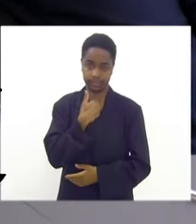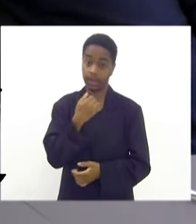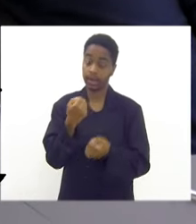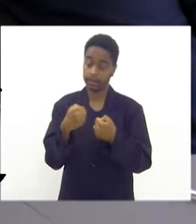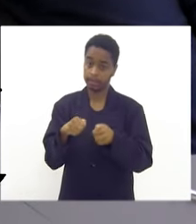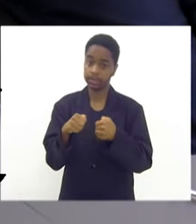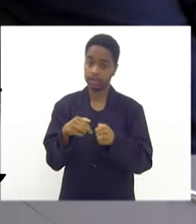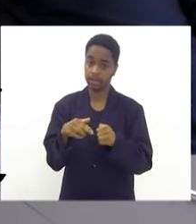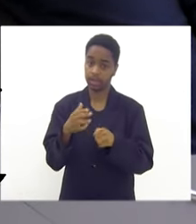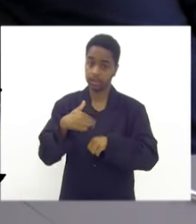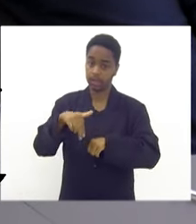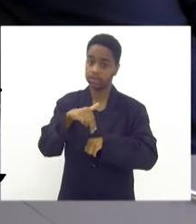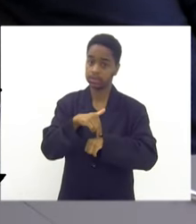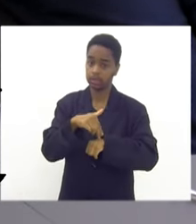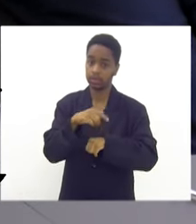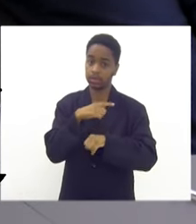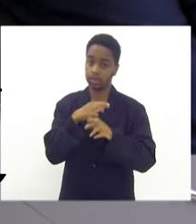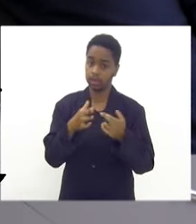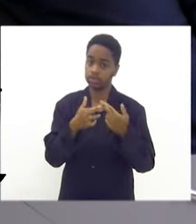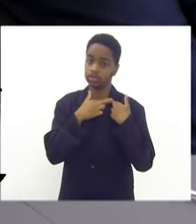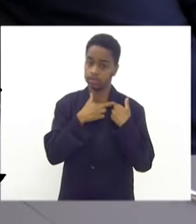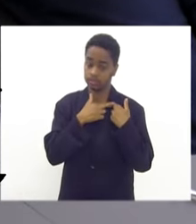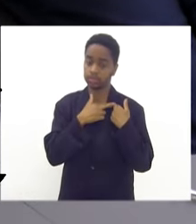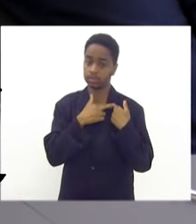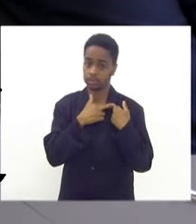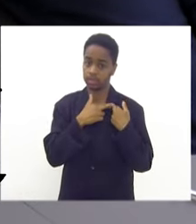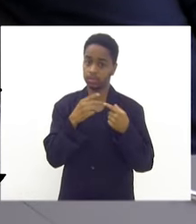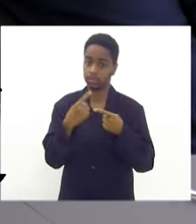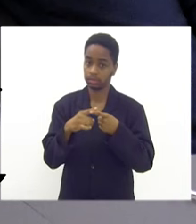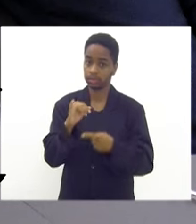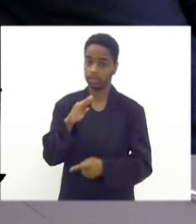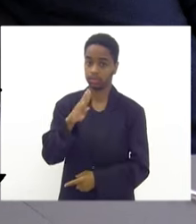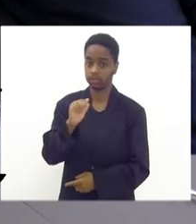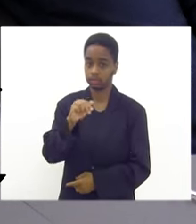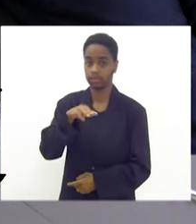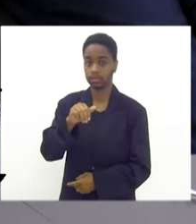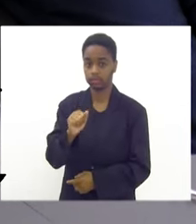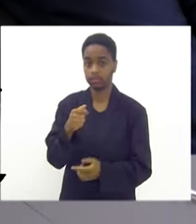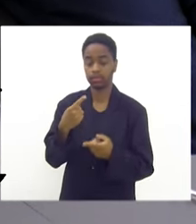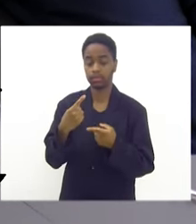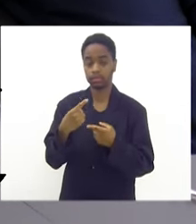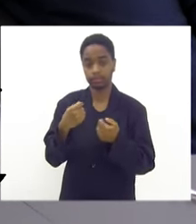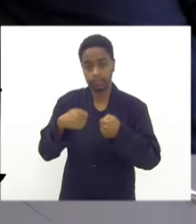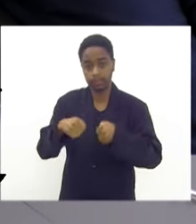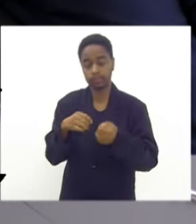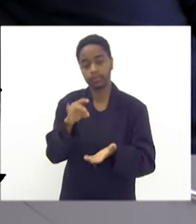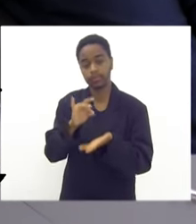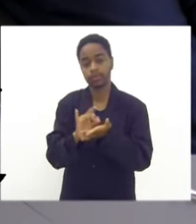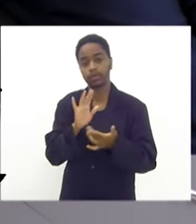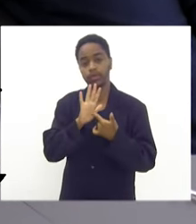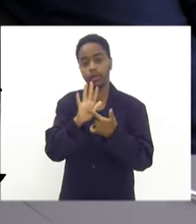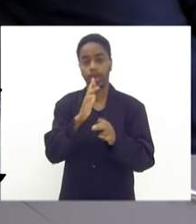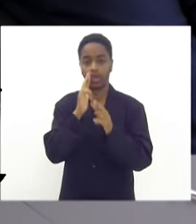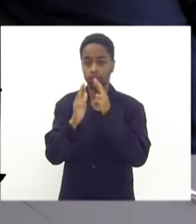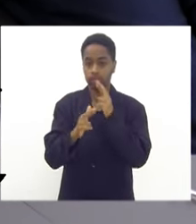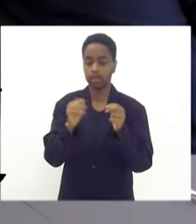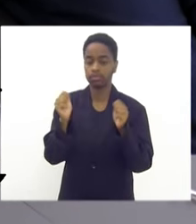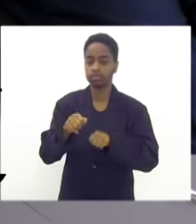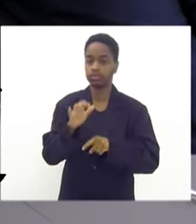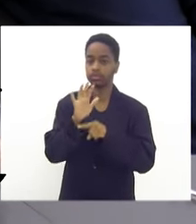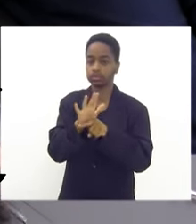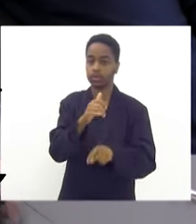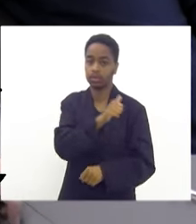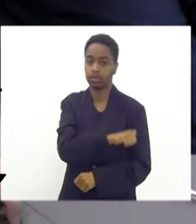para si eh a sua a sua responsabilidade que o Ibama efetivamente produzza um resultado que seja útil pro Rio de Janeiro